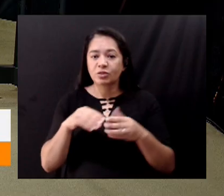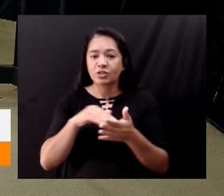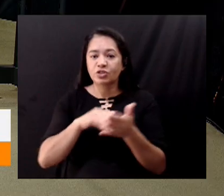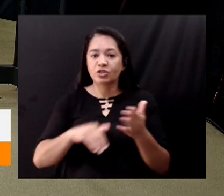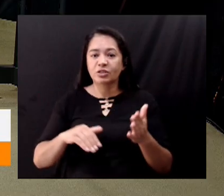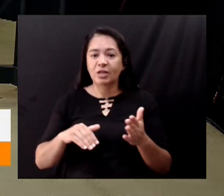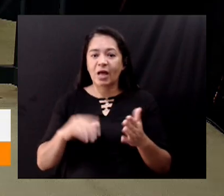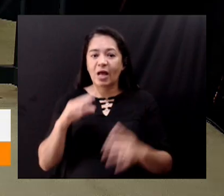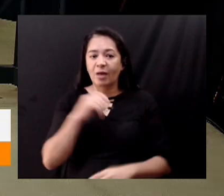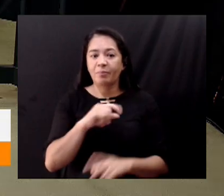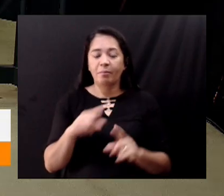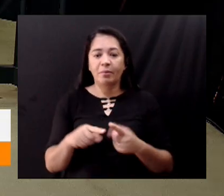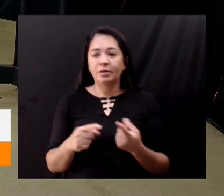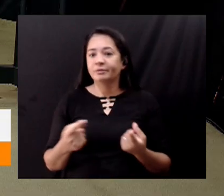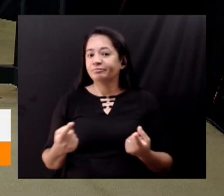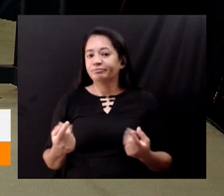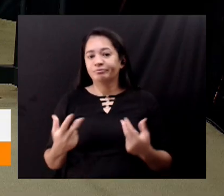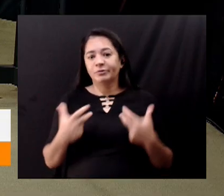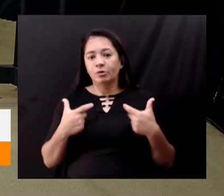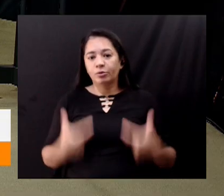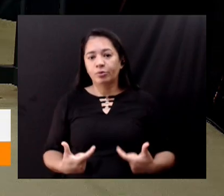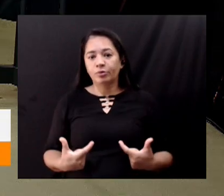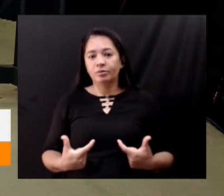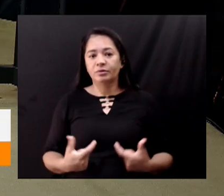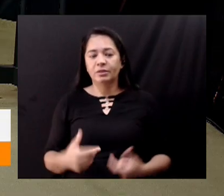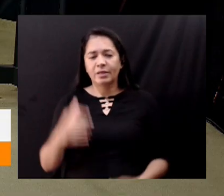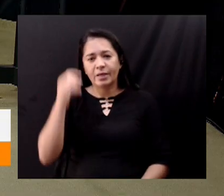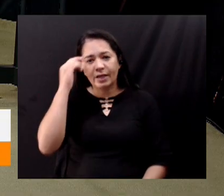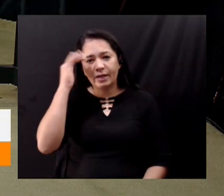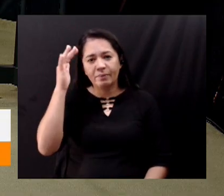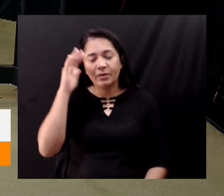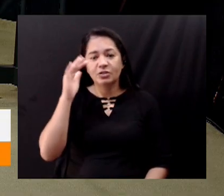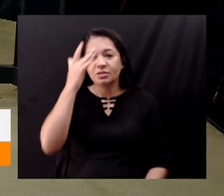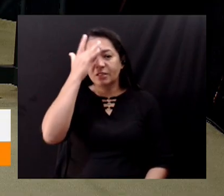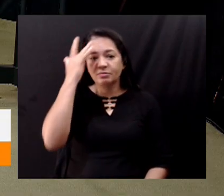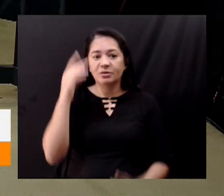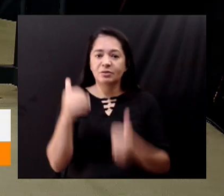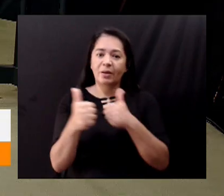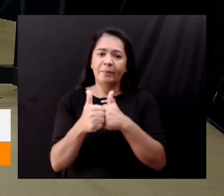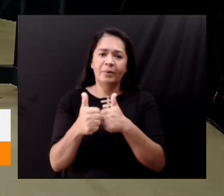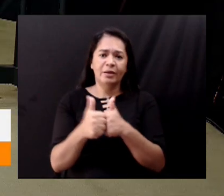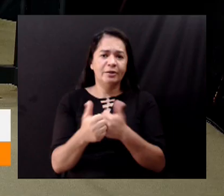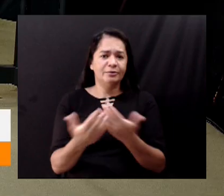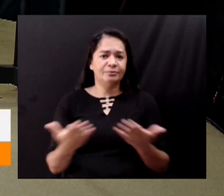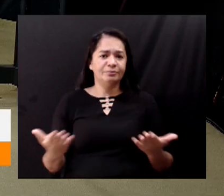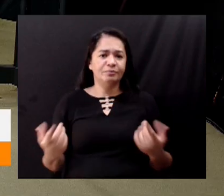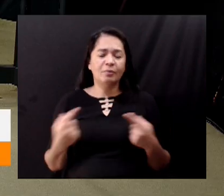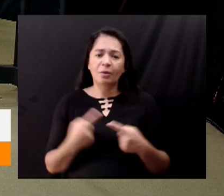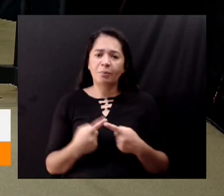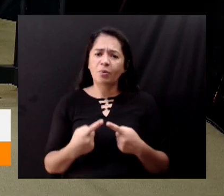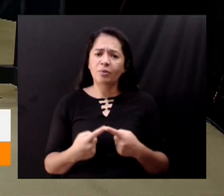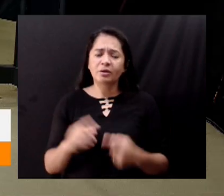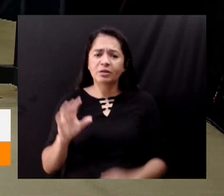insuportável para você. Imagina as pessoas que estão à sua volta, né? Por que isso acontece com a gente?